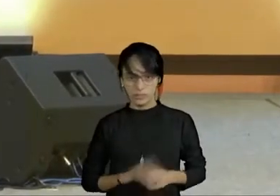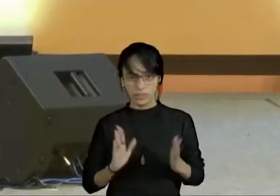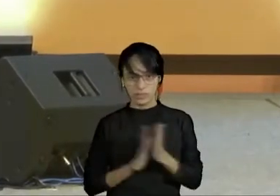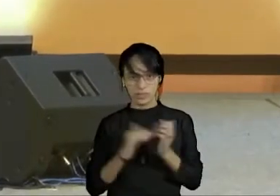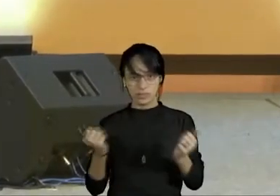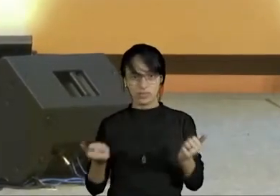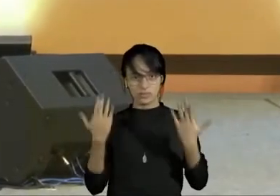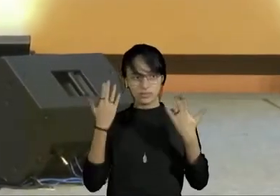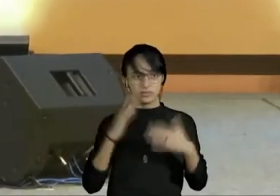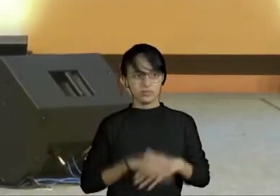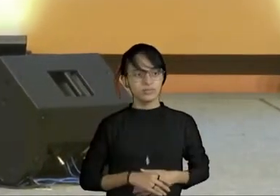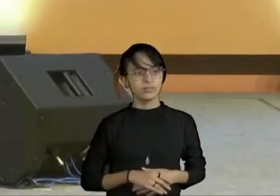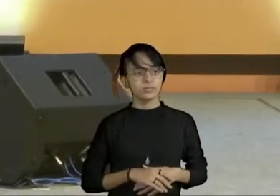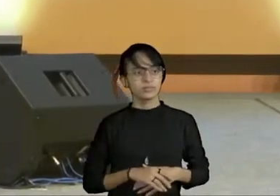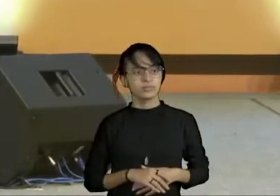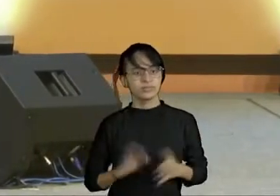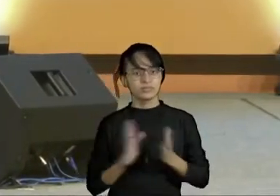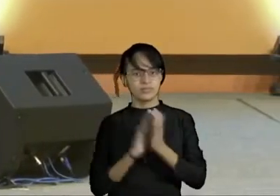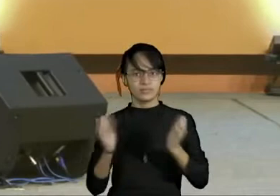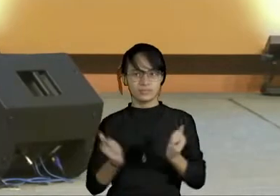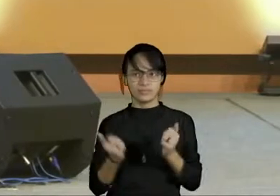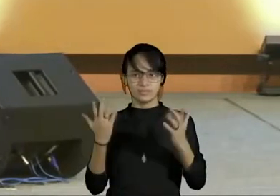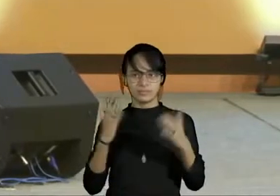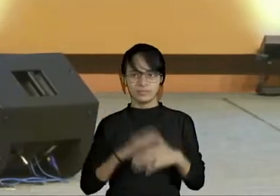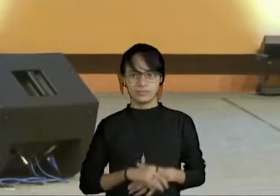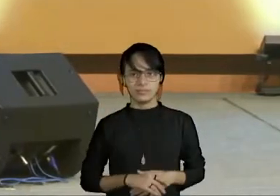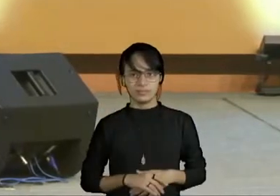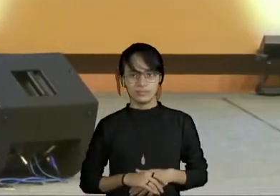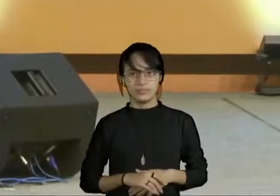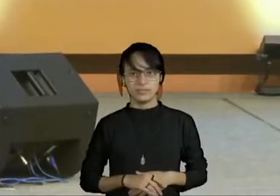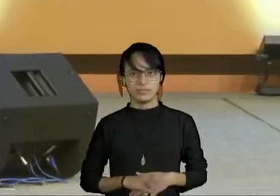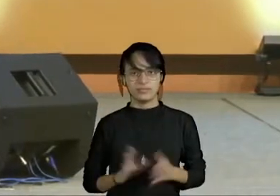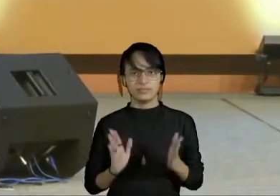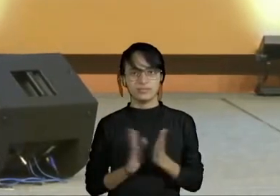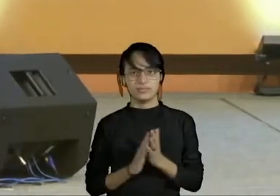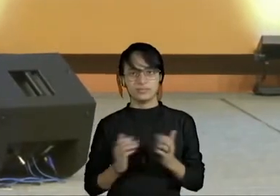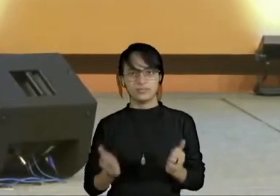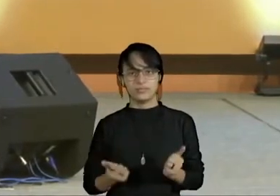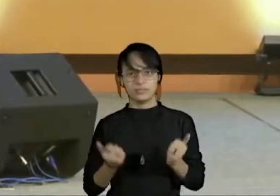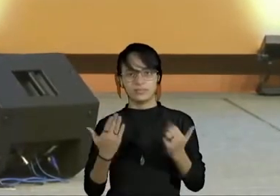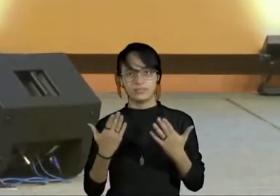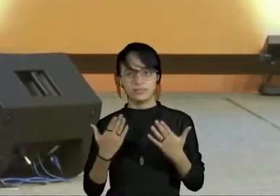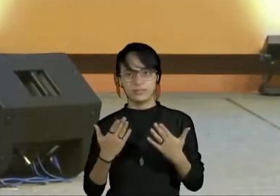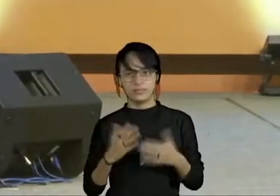Aleluia! Oh, aleluia, aleluia,